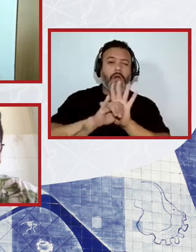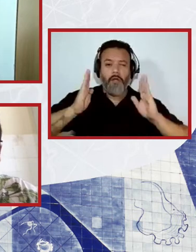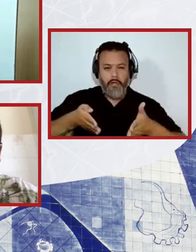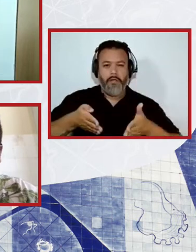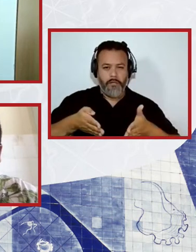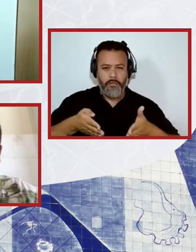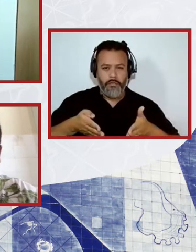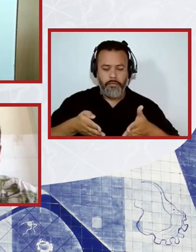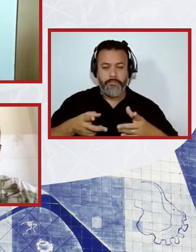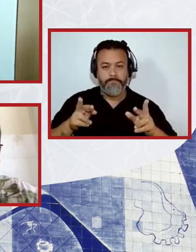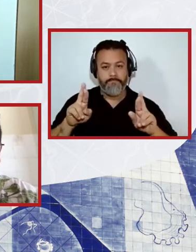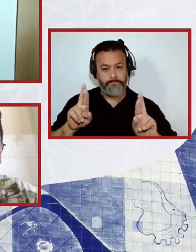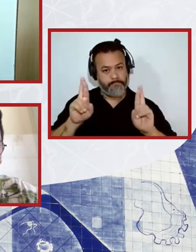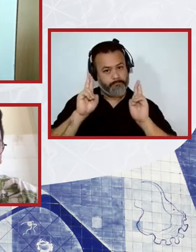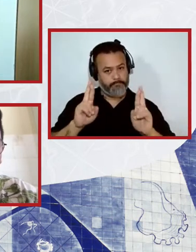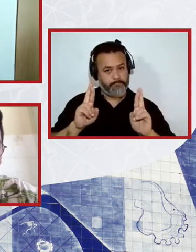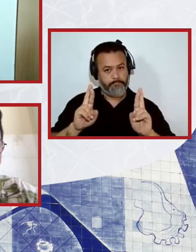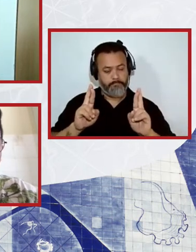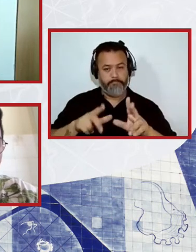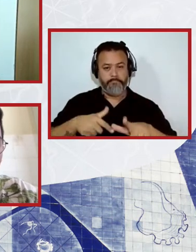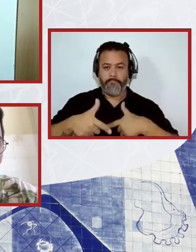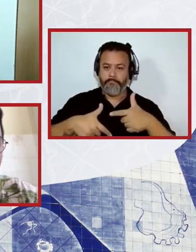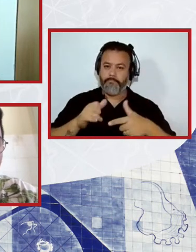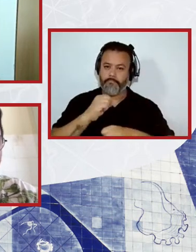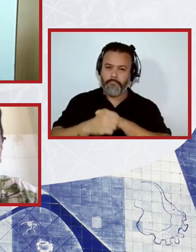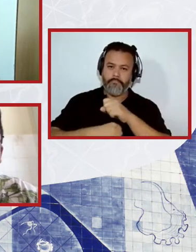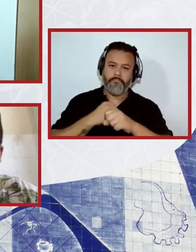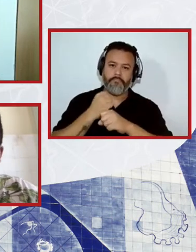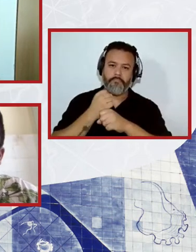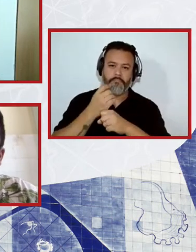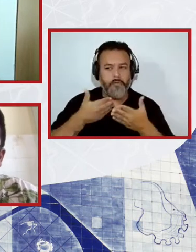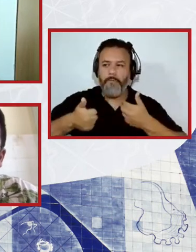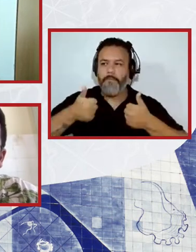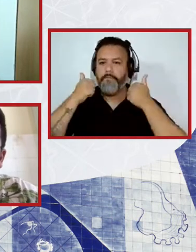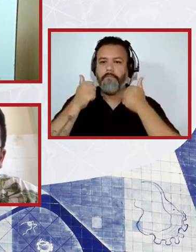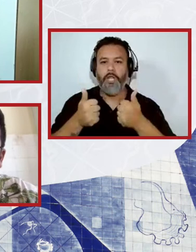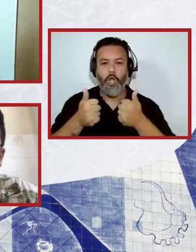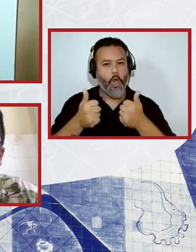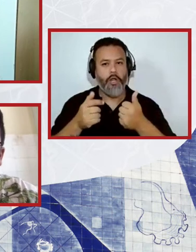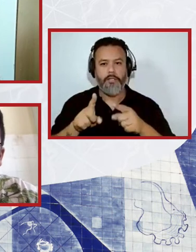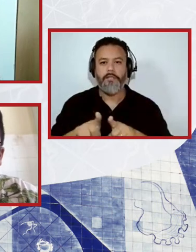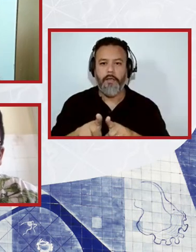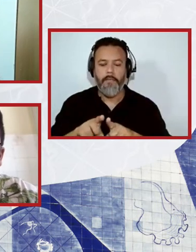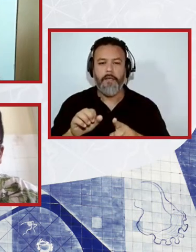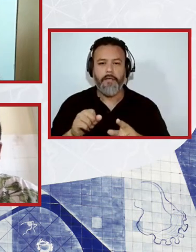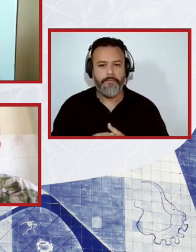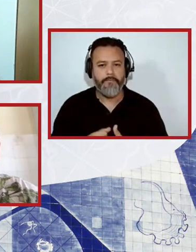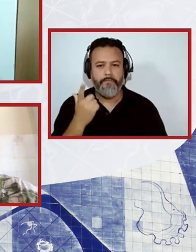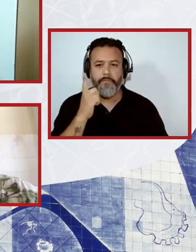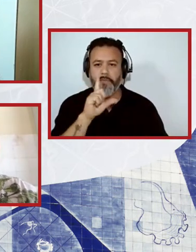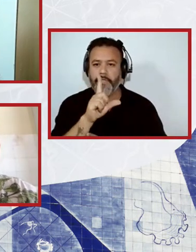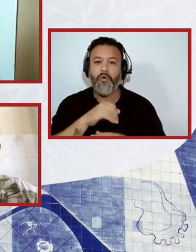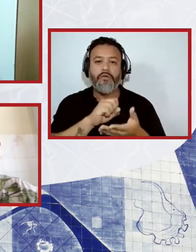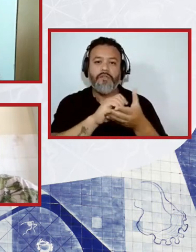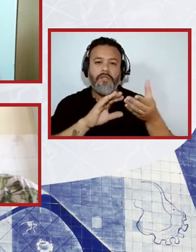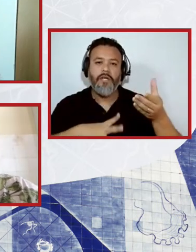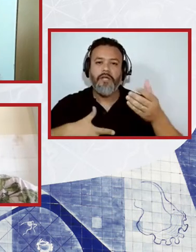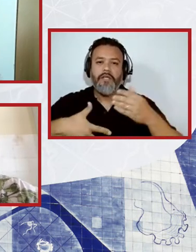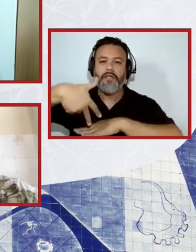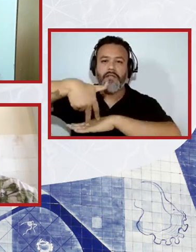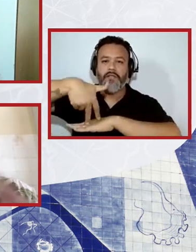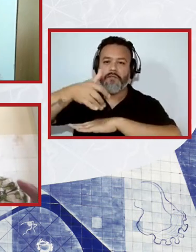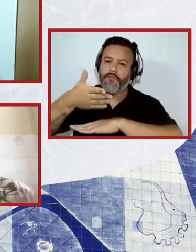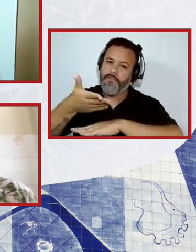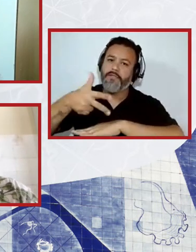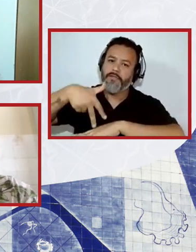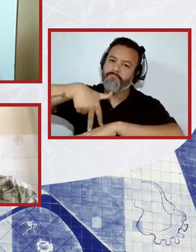espero, e vamos trabalhar para que no ano que vem seja melhor isso, que a gente possa também fazer atividades também presenciais, quem sabe,